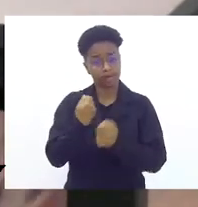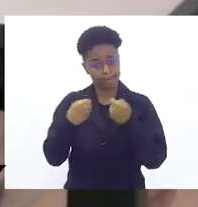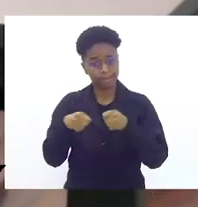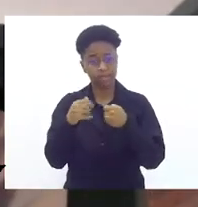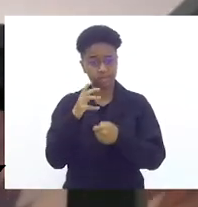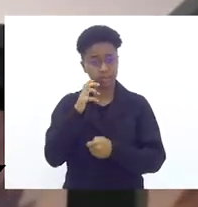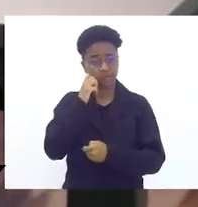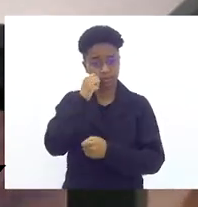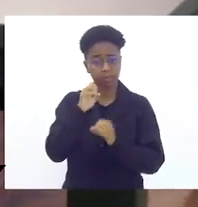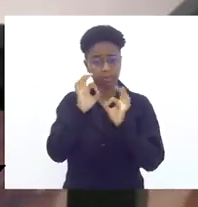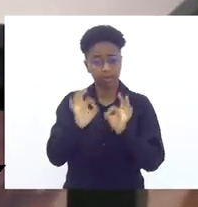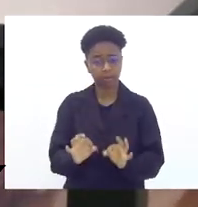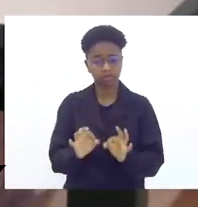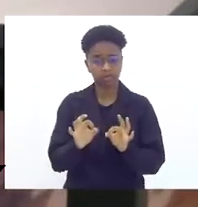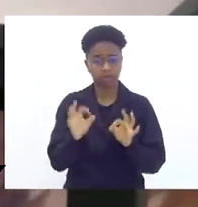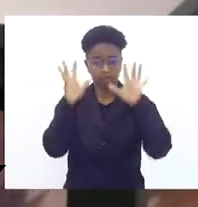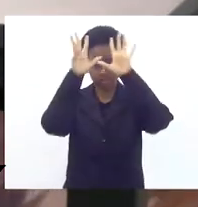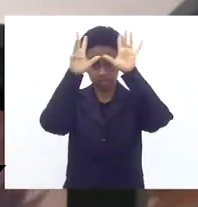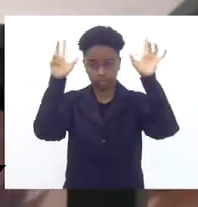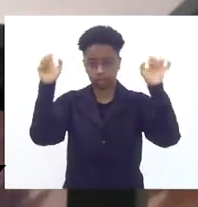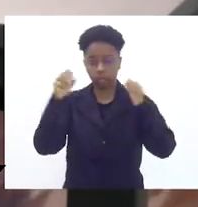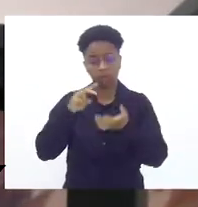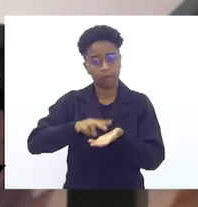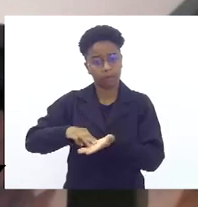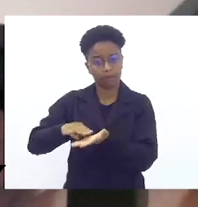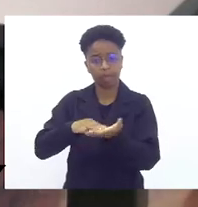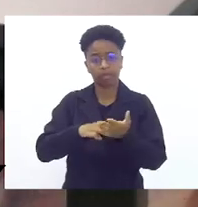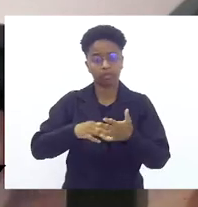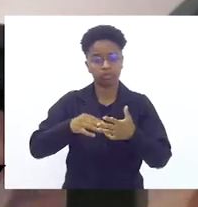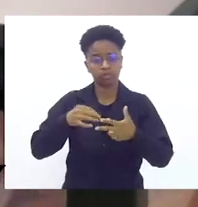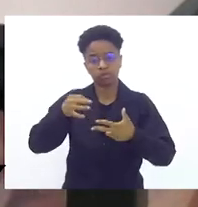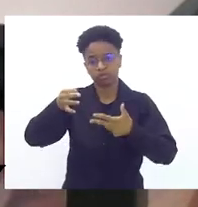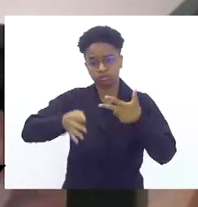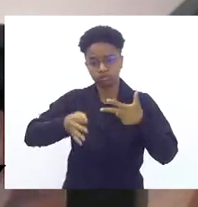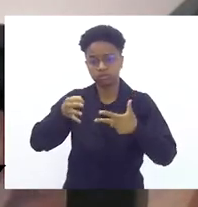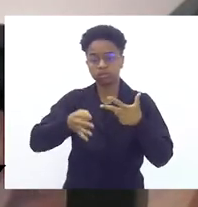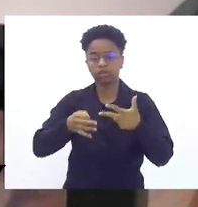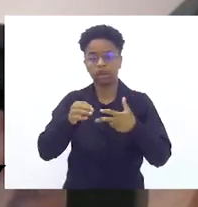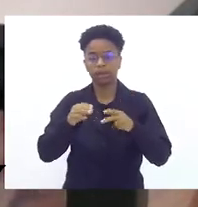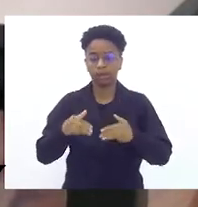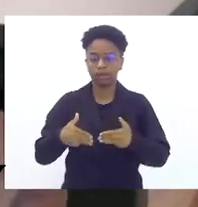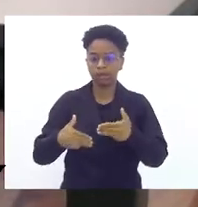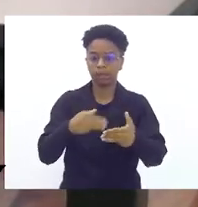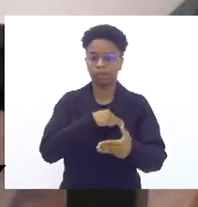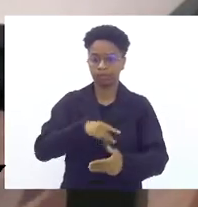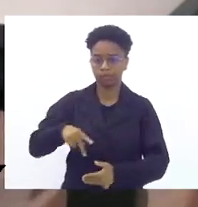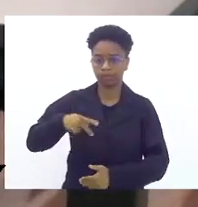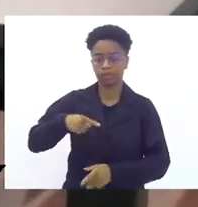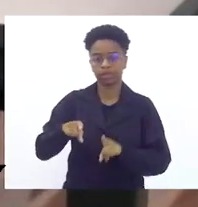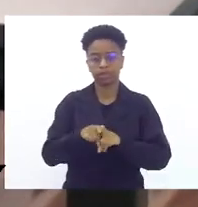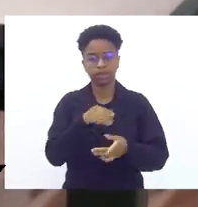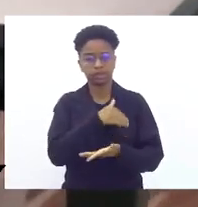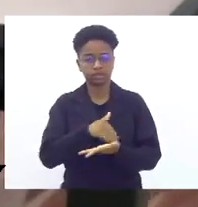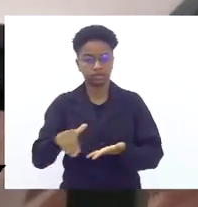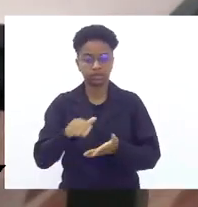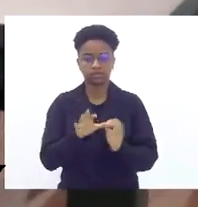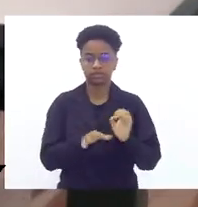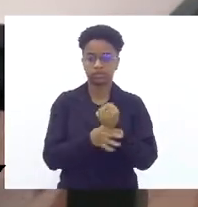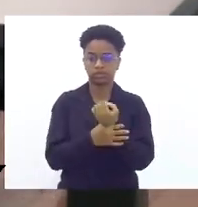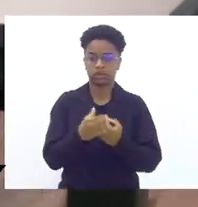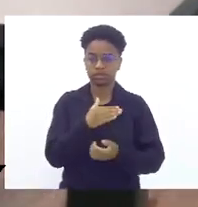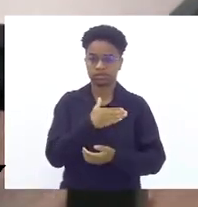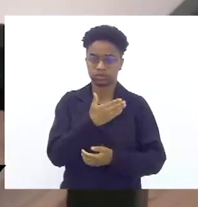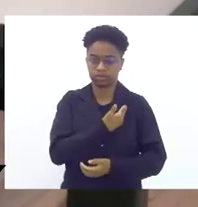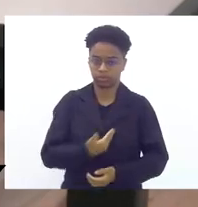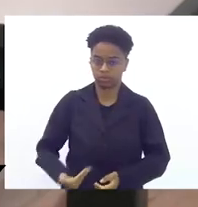o tribunal os membros do Poder Judiciário os membros do Ministério Público da Secretaria de Segurança Pública